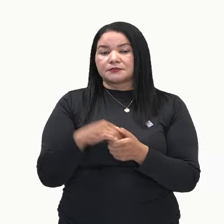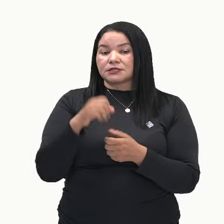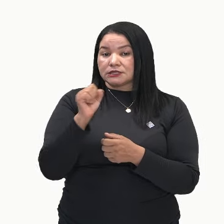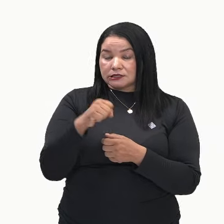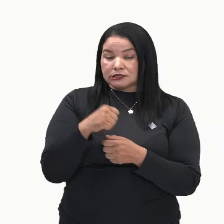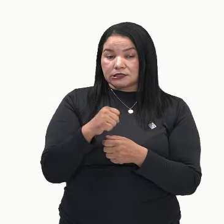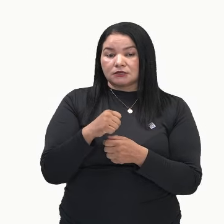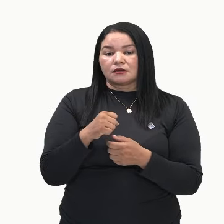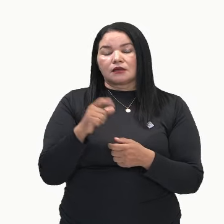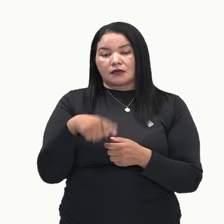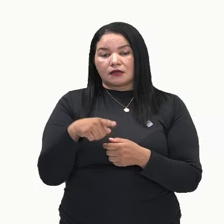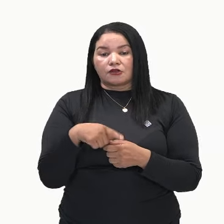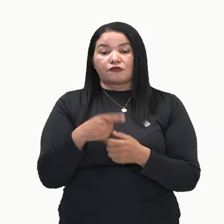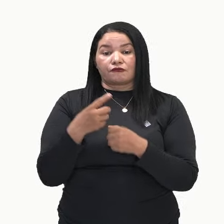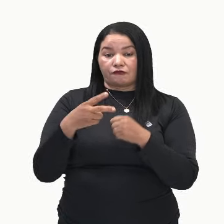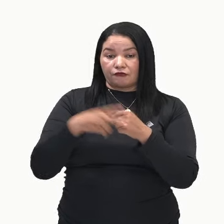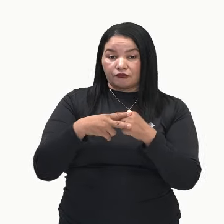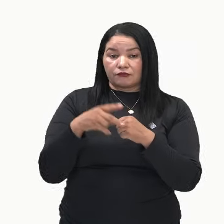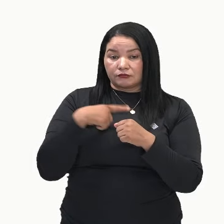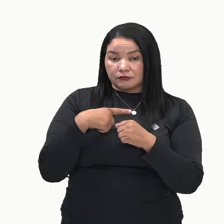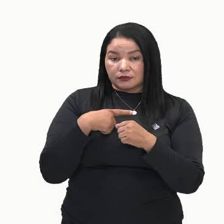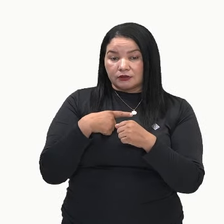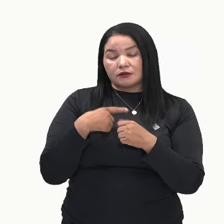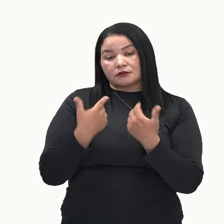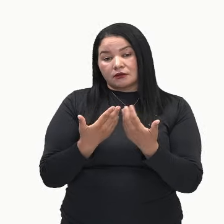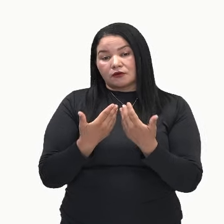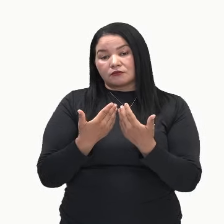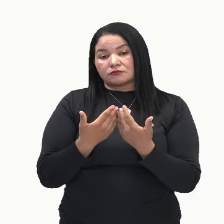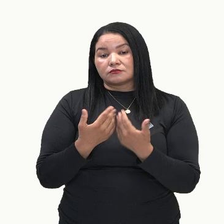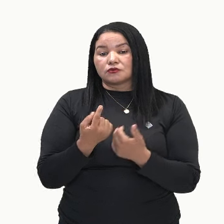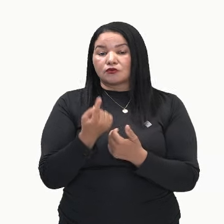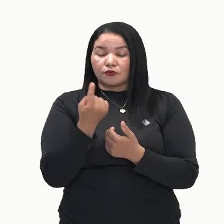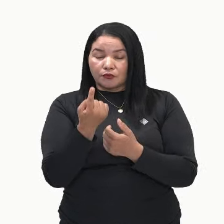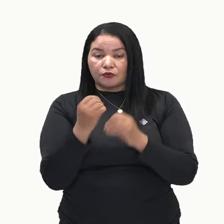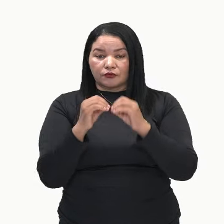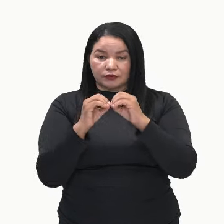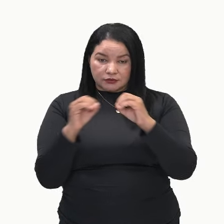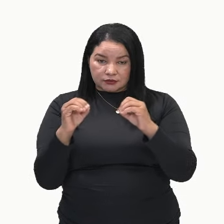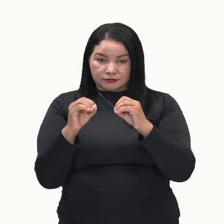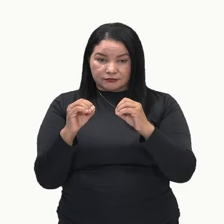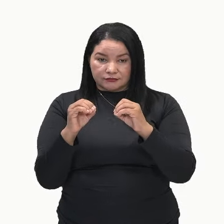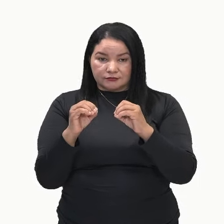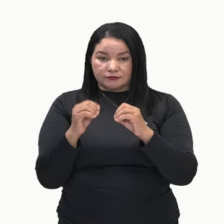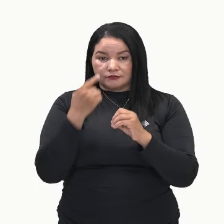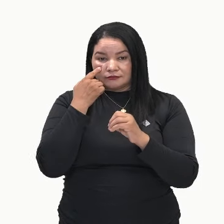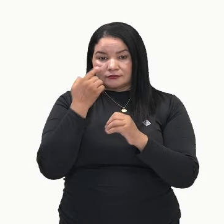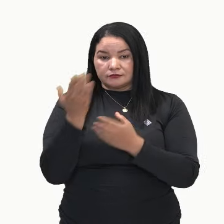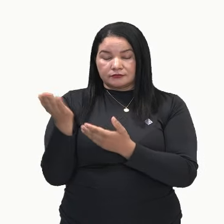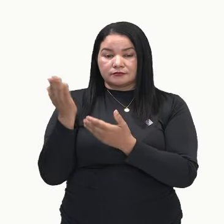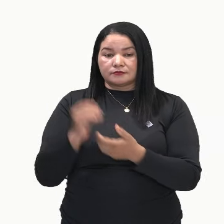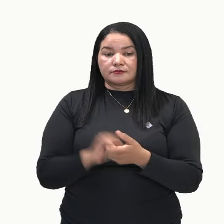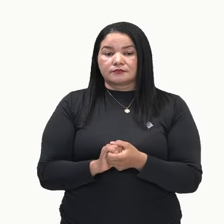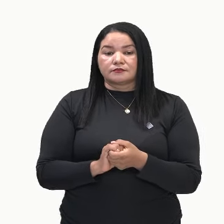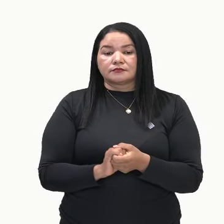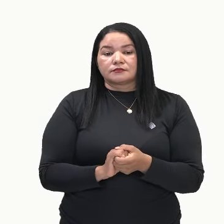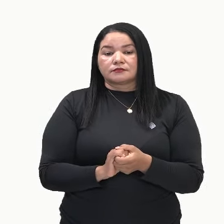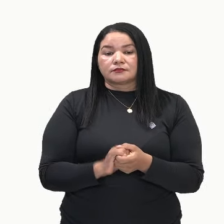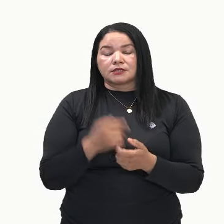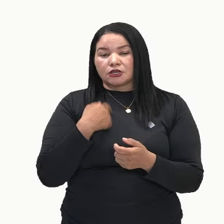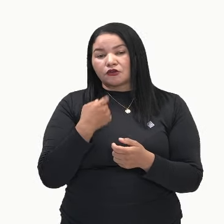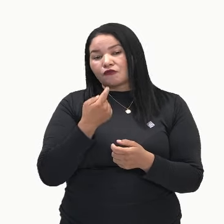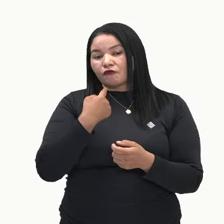um verbo. E se eu tenho um verbo, eu tenho uma oração. Eu vou cantar.